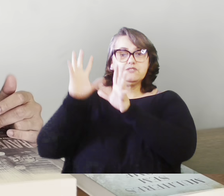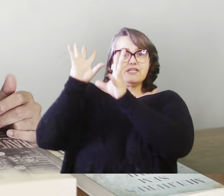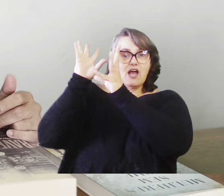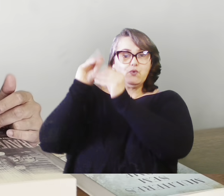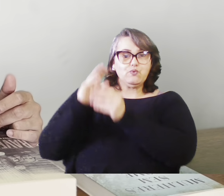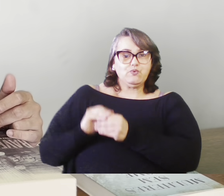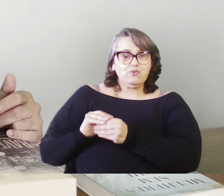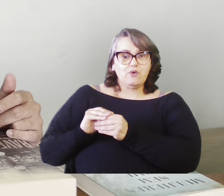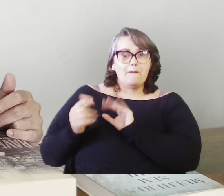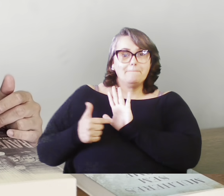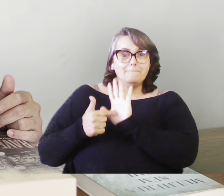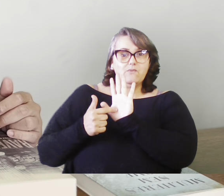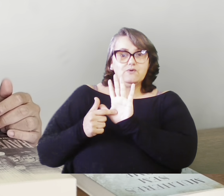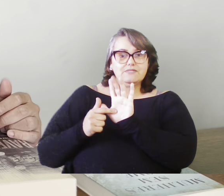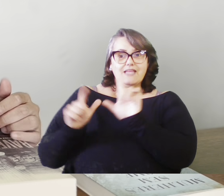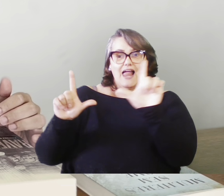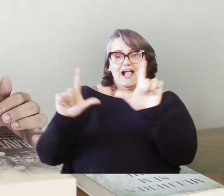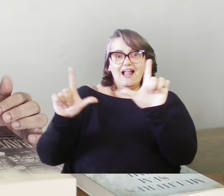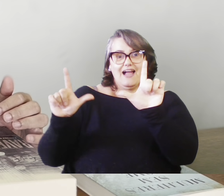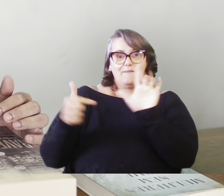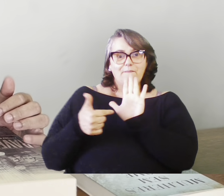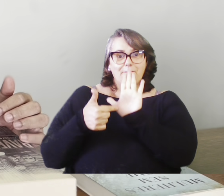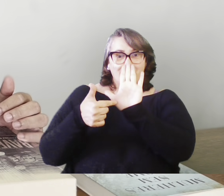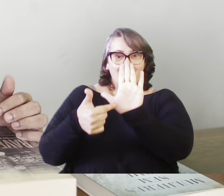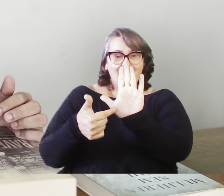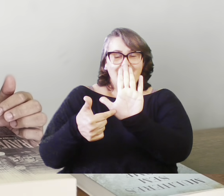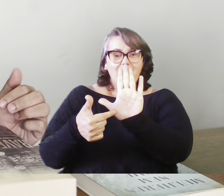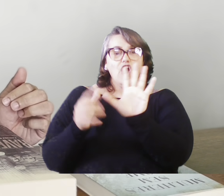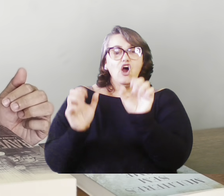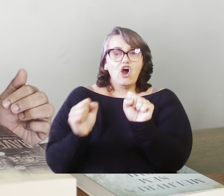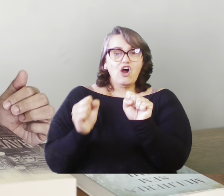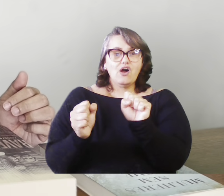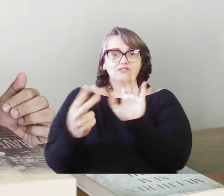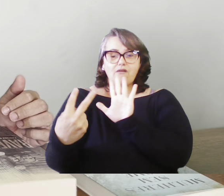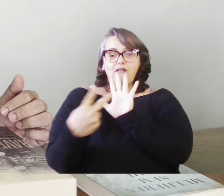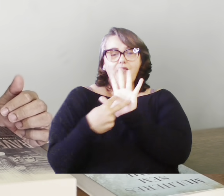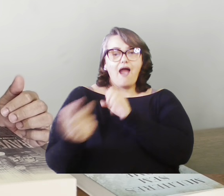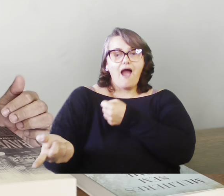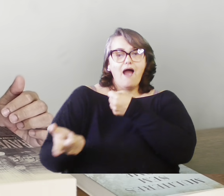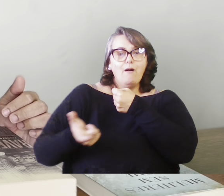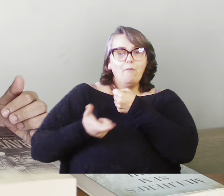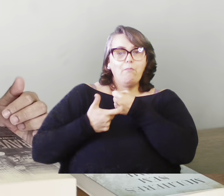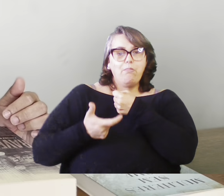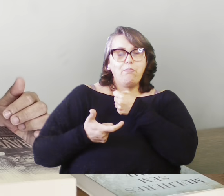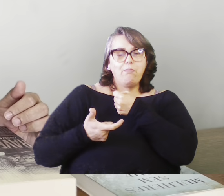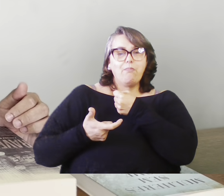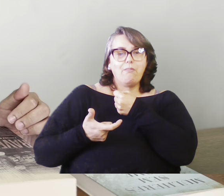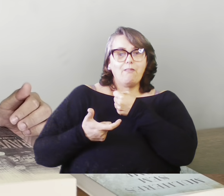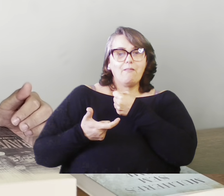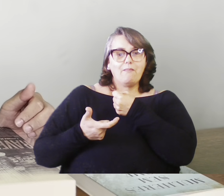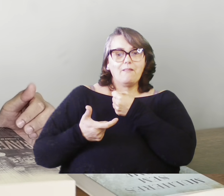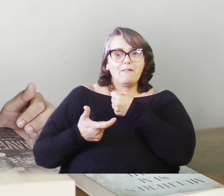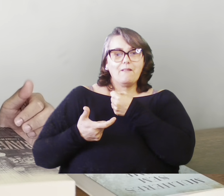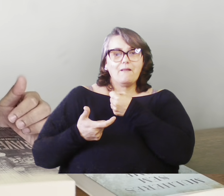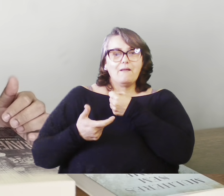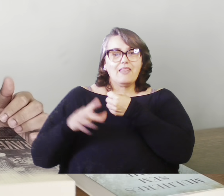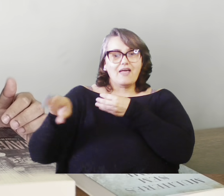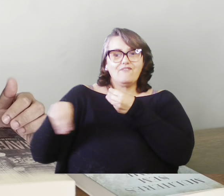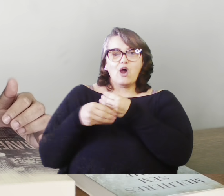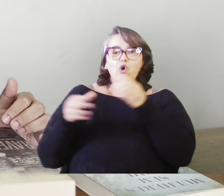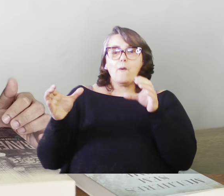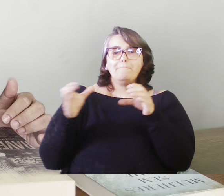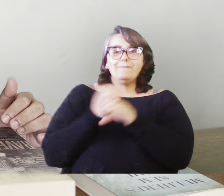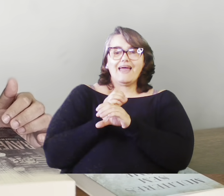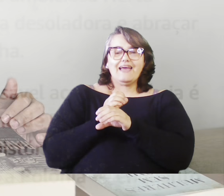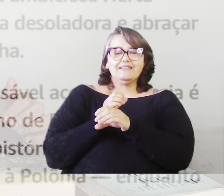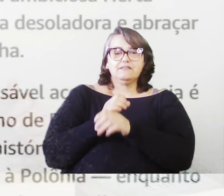mostrar a sinopse e a capa desse livro, de modo que você possa curtir essa obra